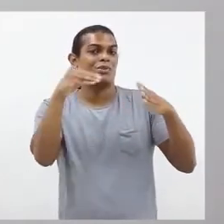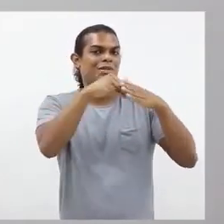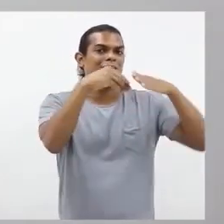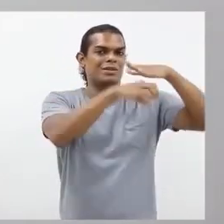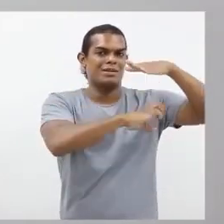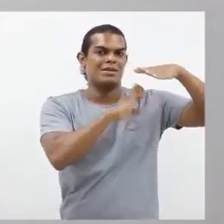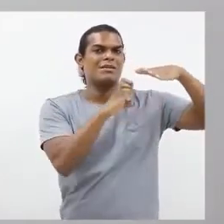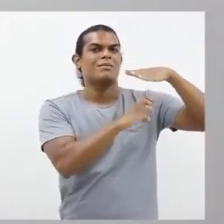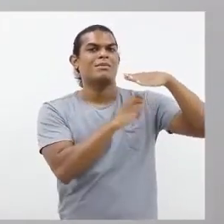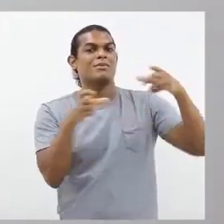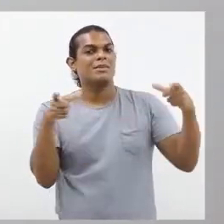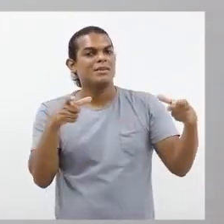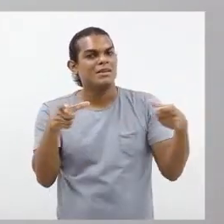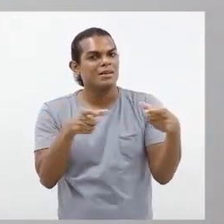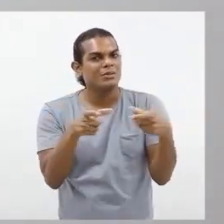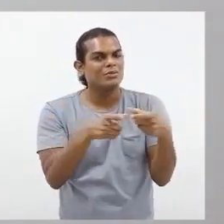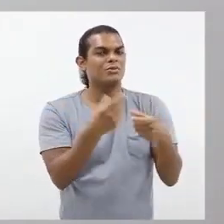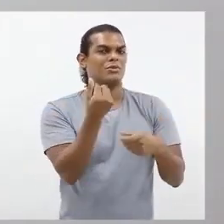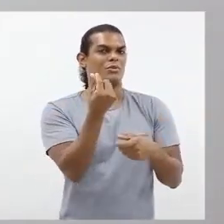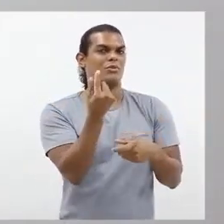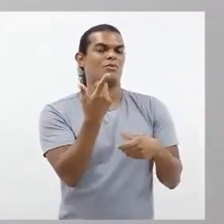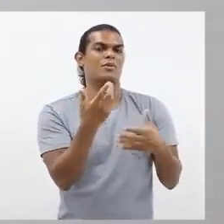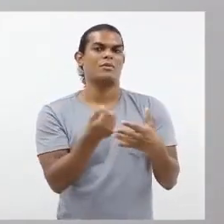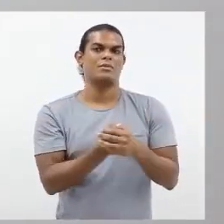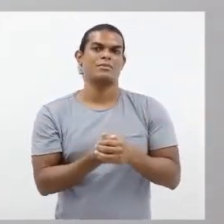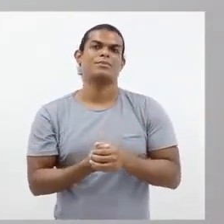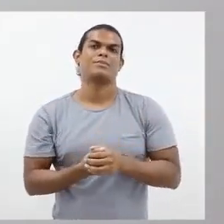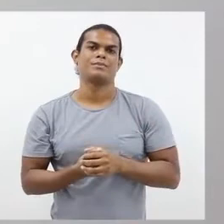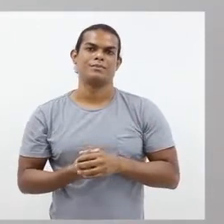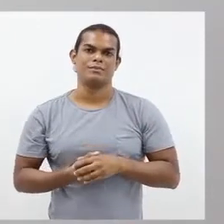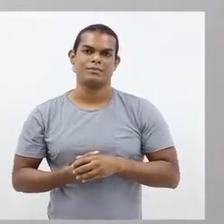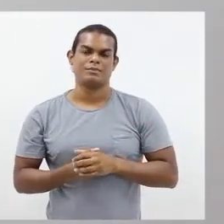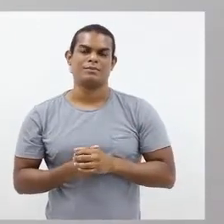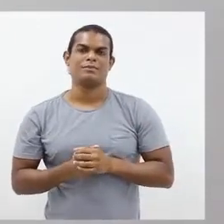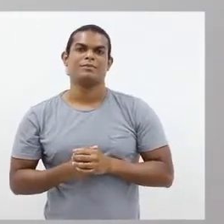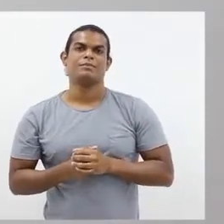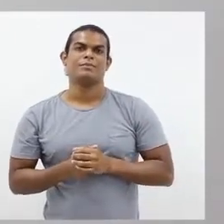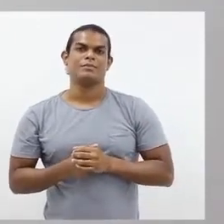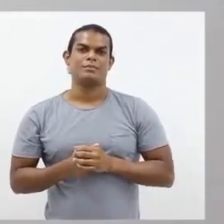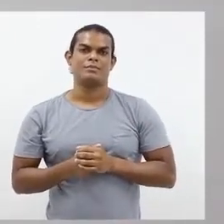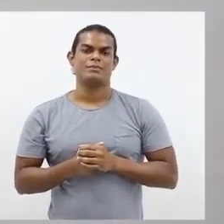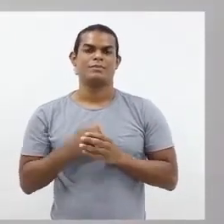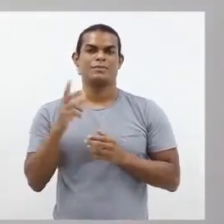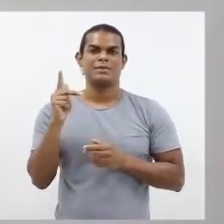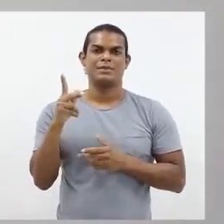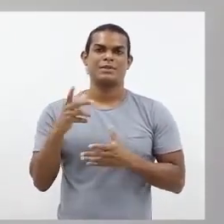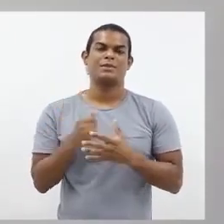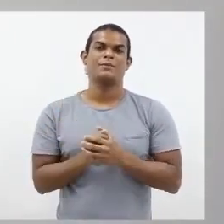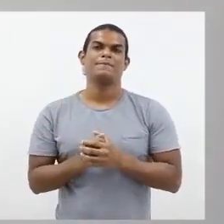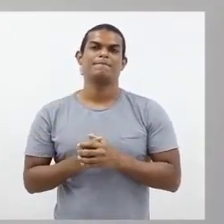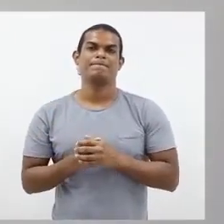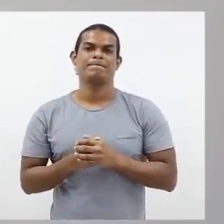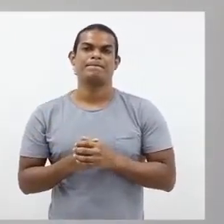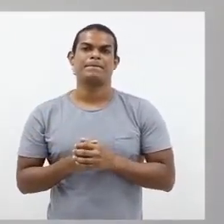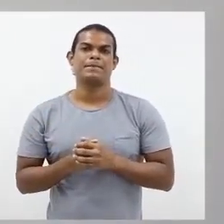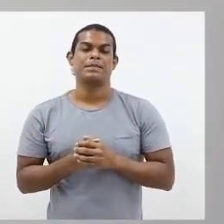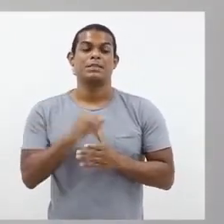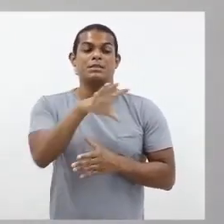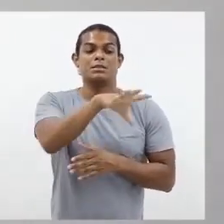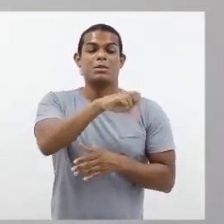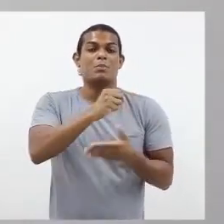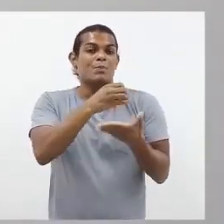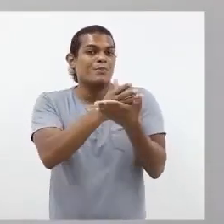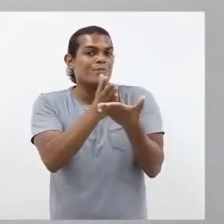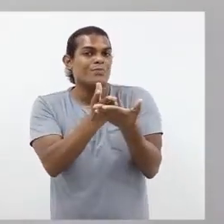da empresa, consequentemente reduzindo o patrimônio que a gente tem. Okay? A gente pega uma parte do patrimônio e